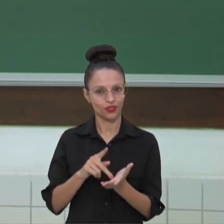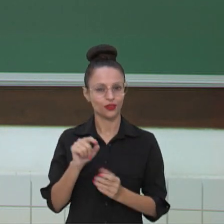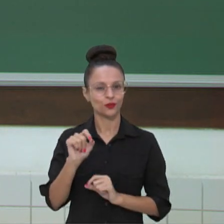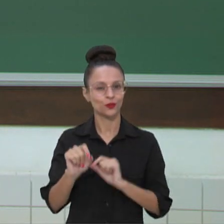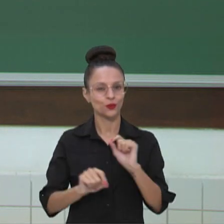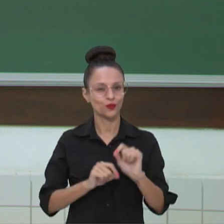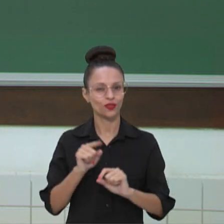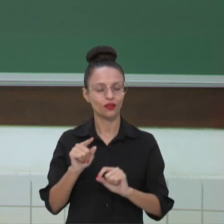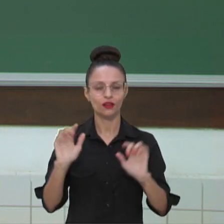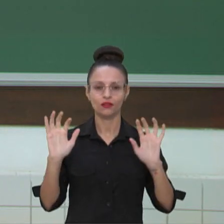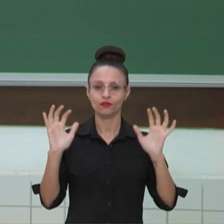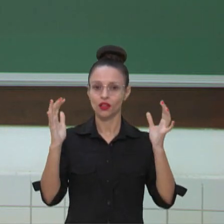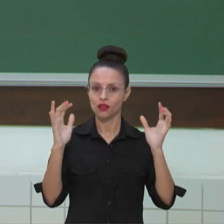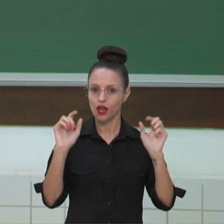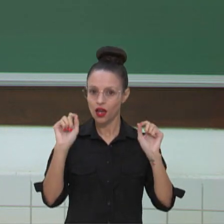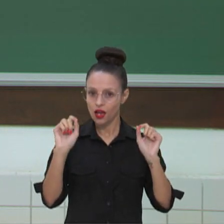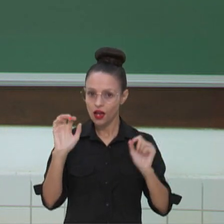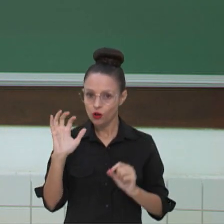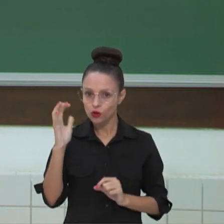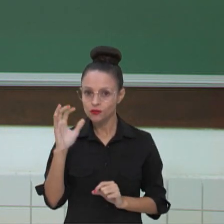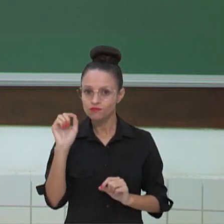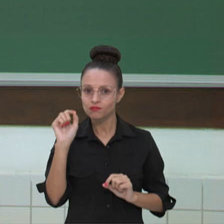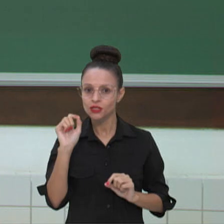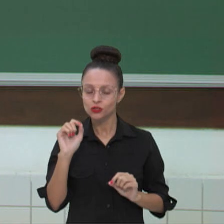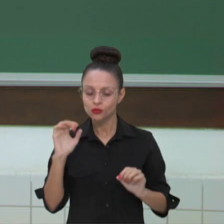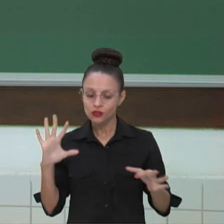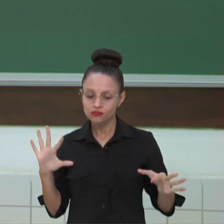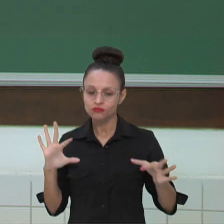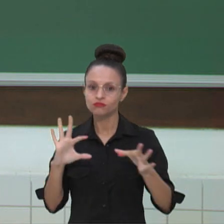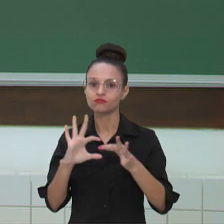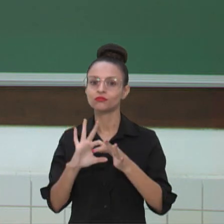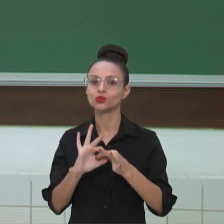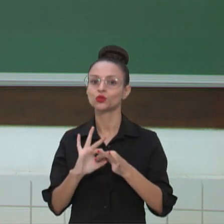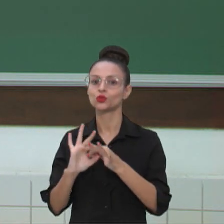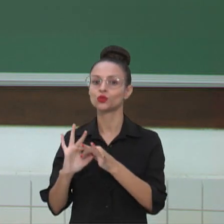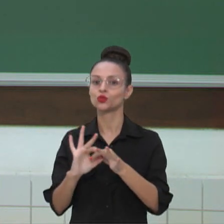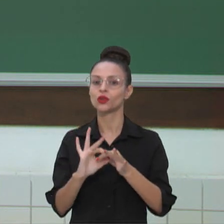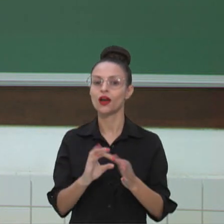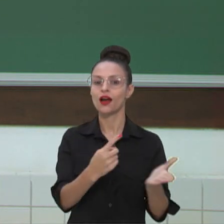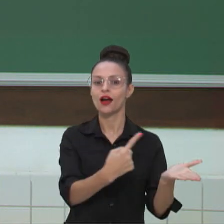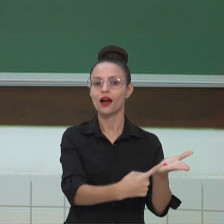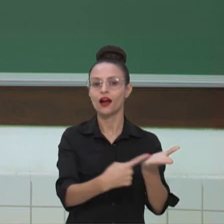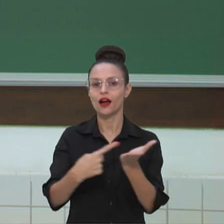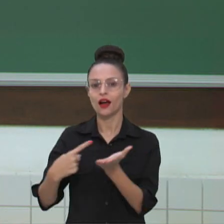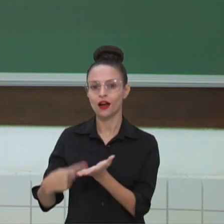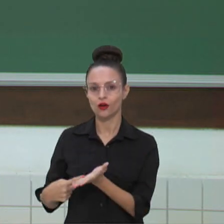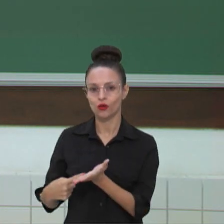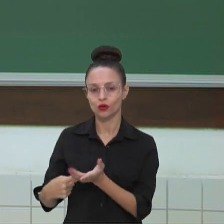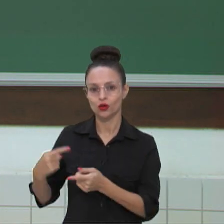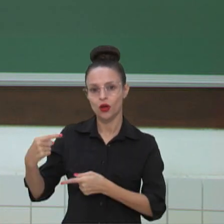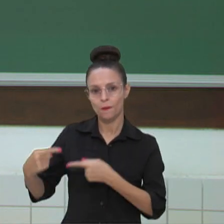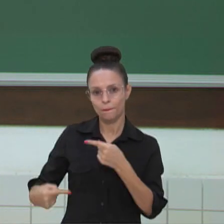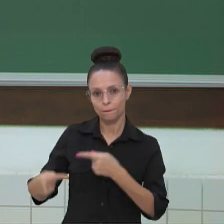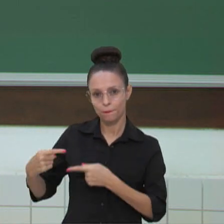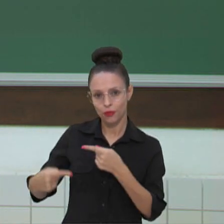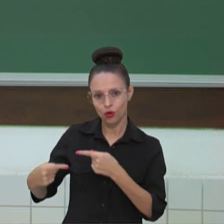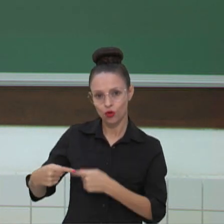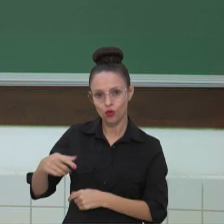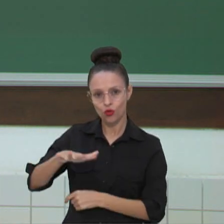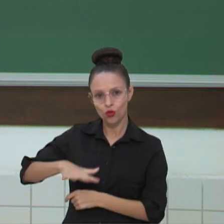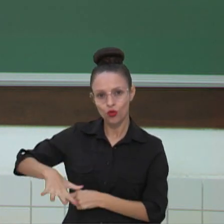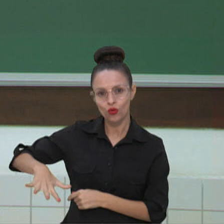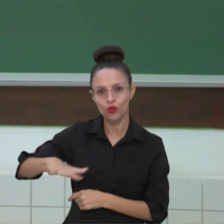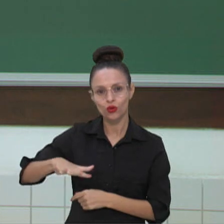evento aconteceu mesmo, mas uma forma de selar uma união entre um acordo político entre tribos indígenas ao redor